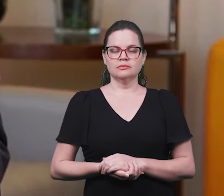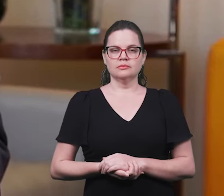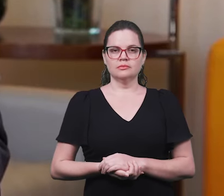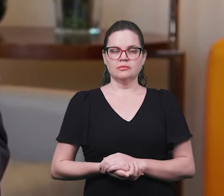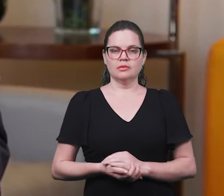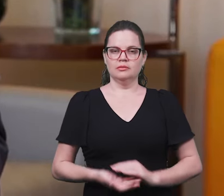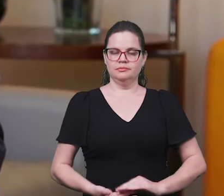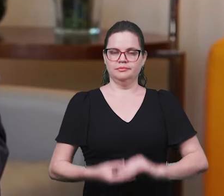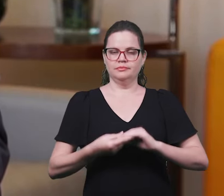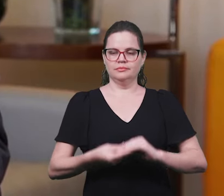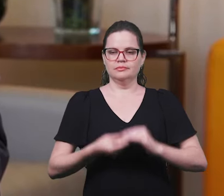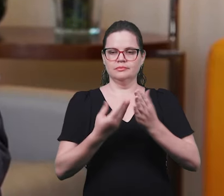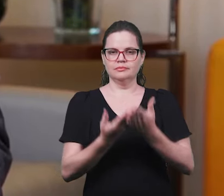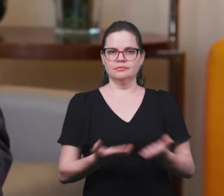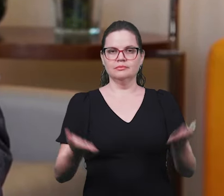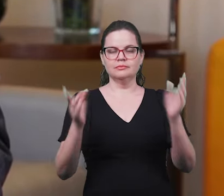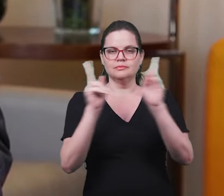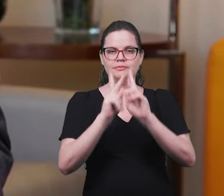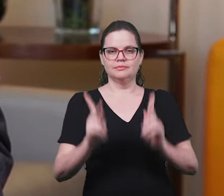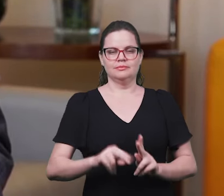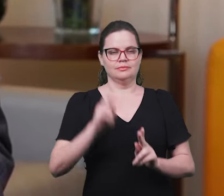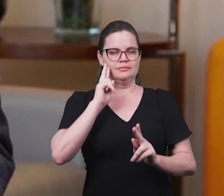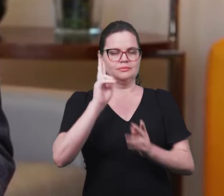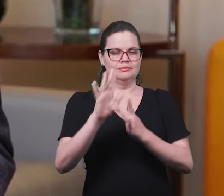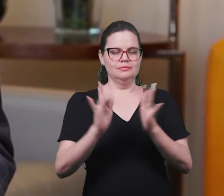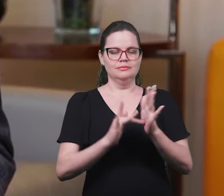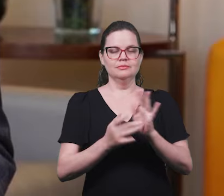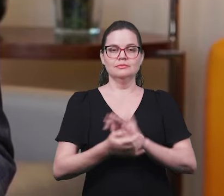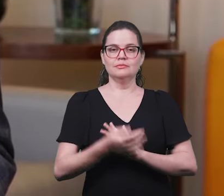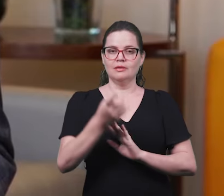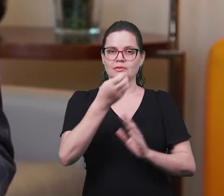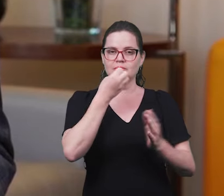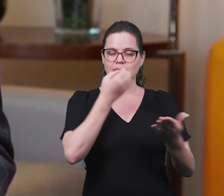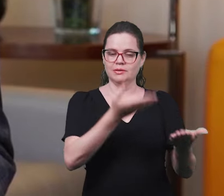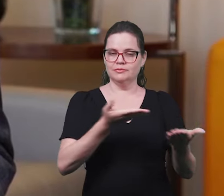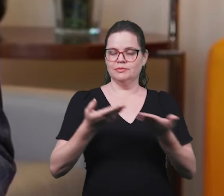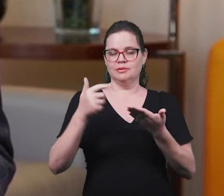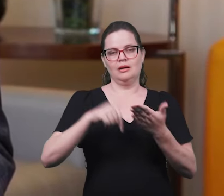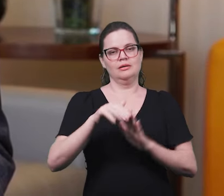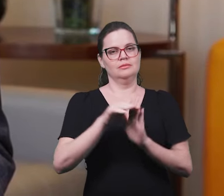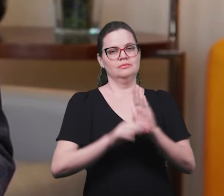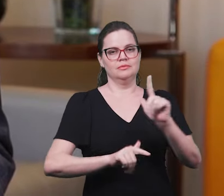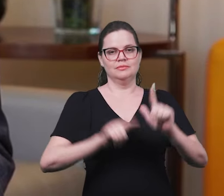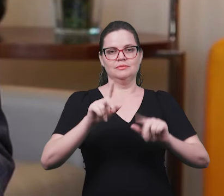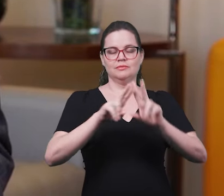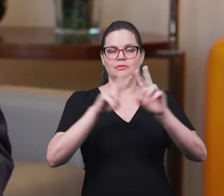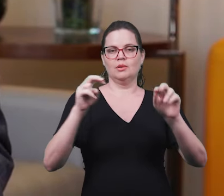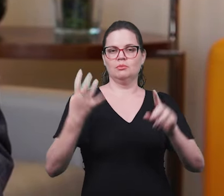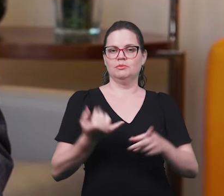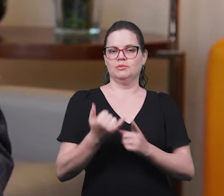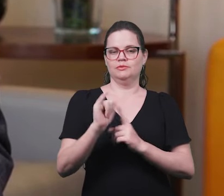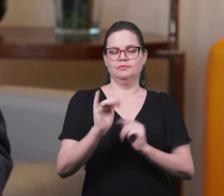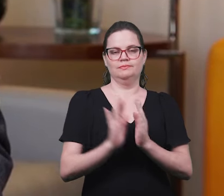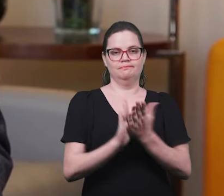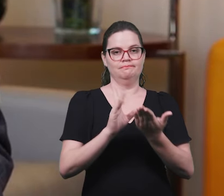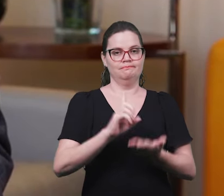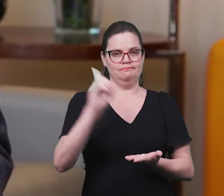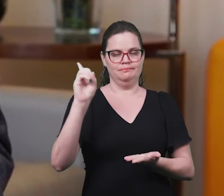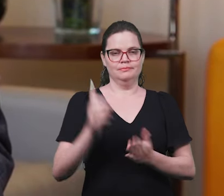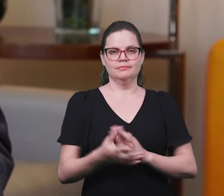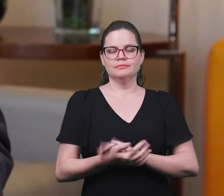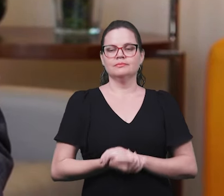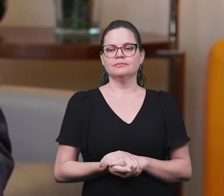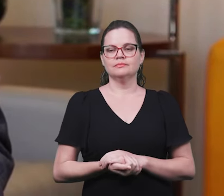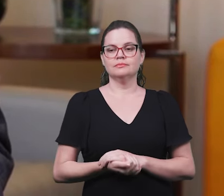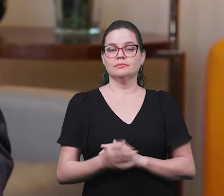Nós saudamos a todos com a paz do Senhor Jesus. Você é muito bem-vindo aqui a este programa. Esse programa é Profecias